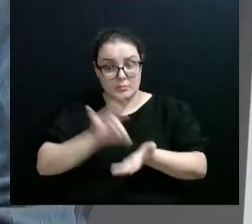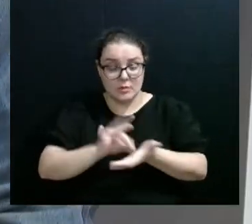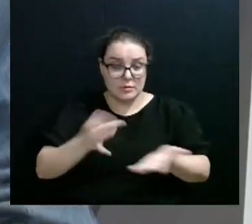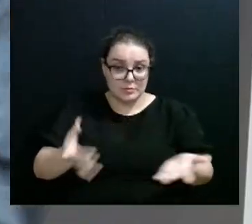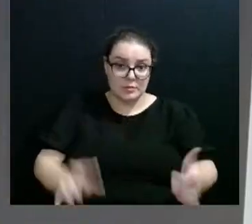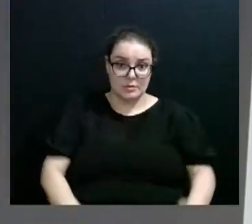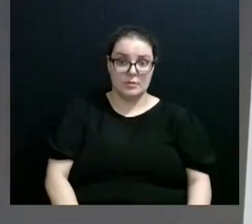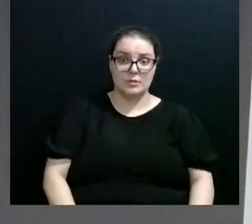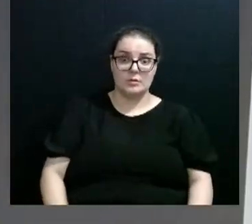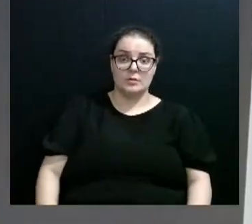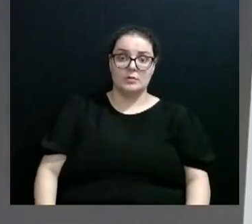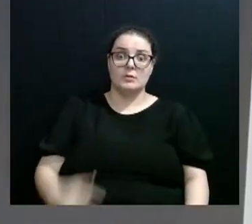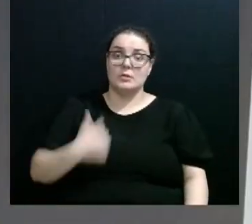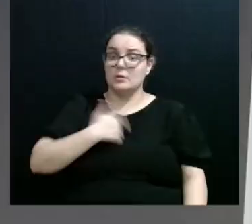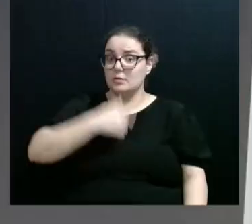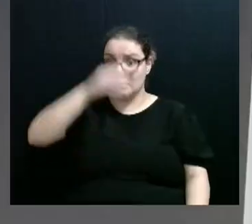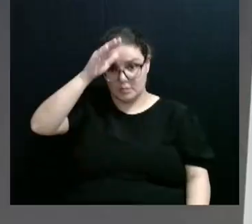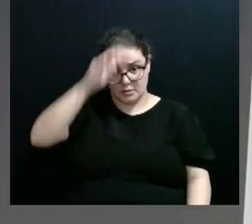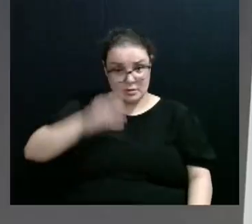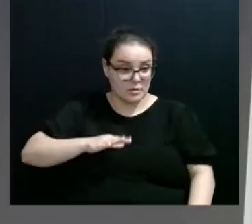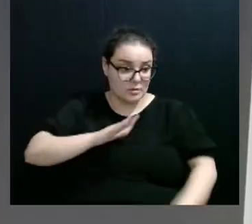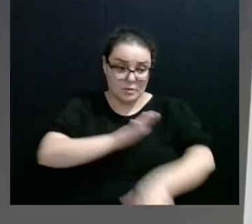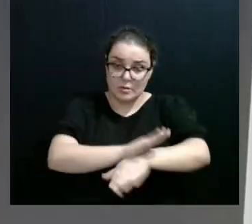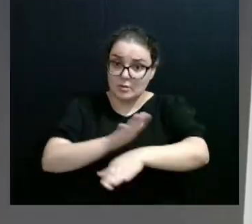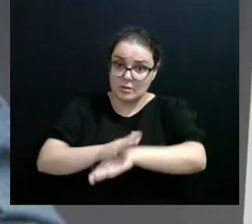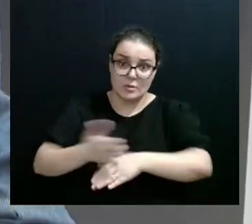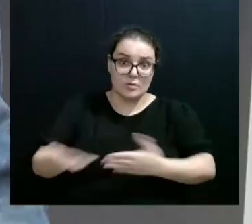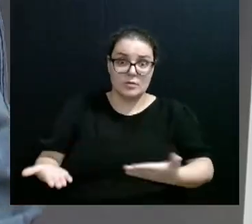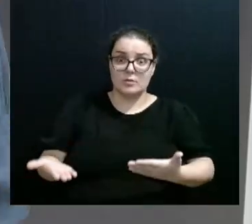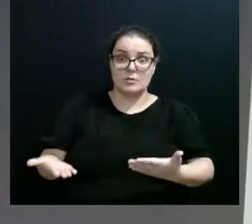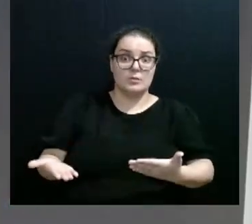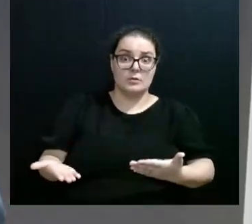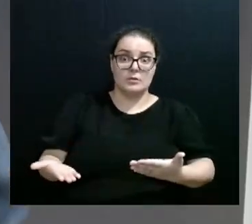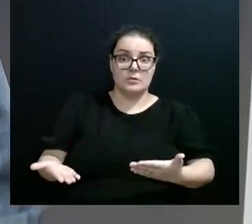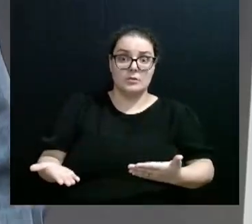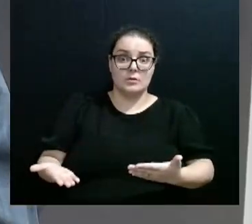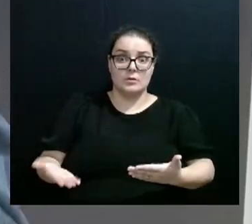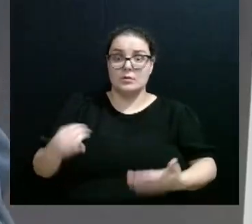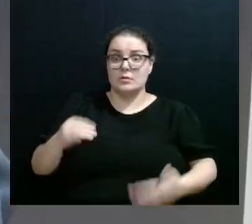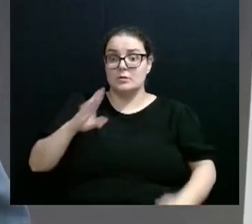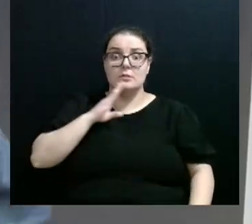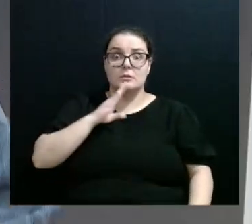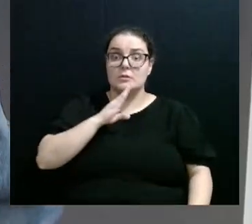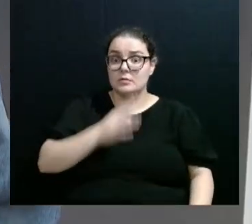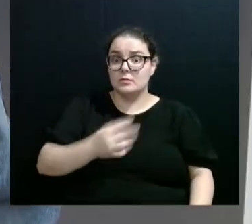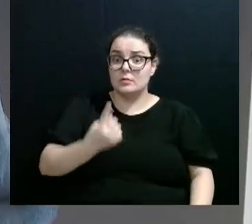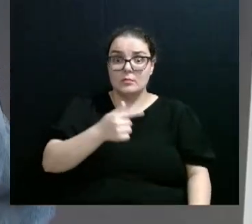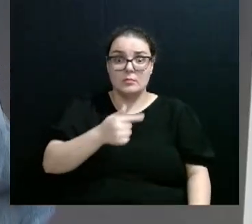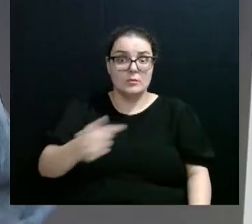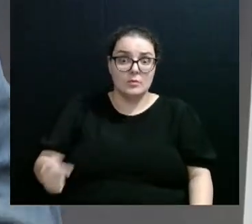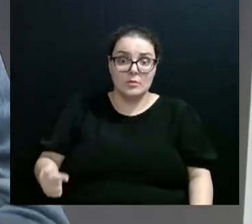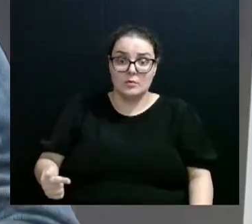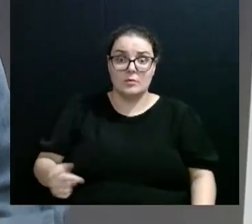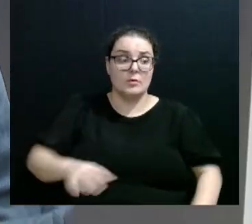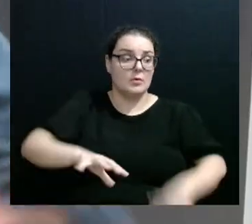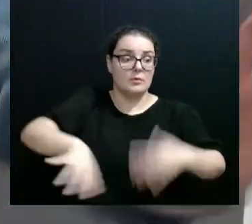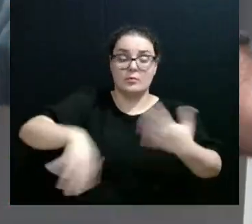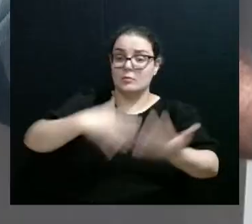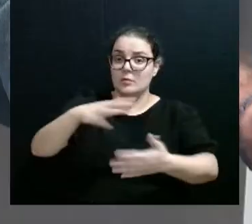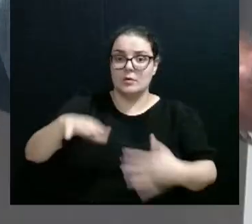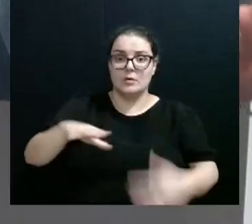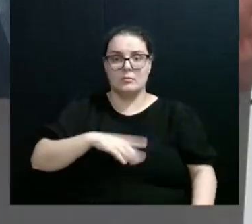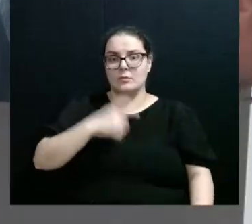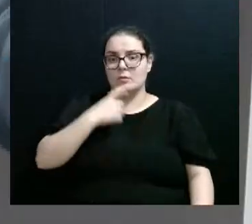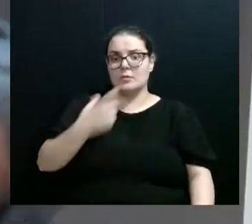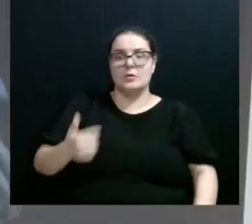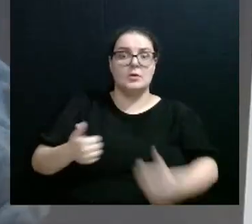somos cidadãos que contribuímos para que eles recebam o salário dele. Se os bares pararem uma semana, vira um caos nessa cidade. Se o ônibus parar uma semana, ele